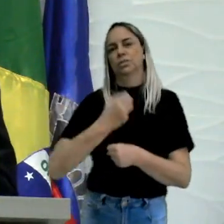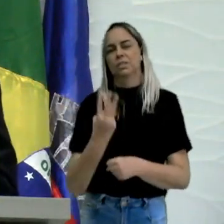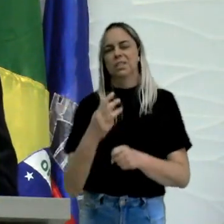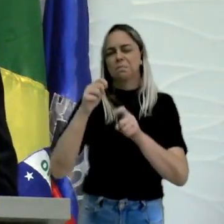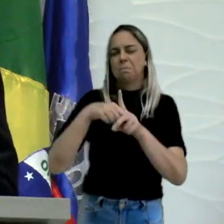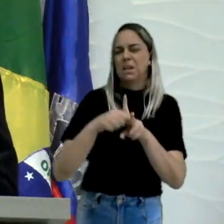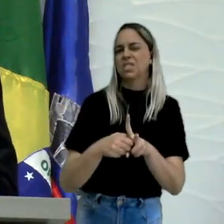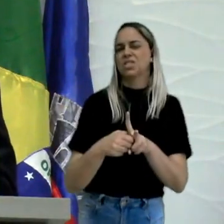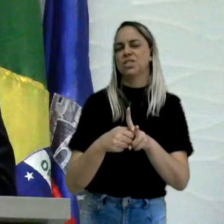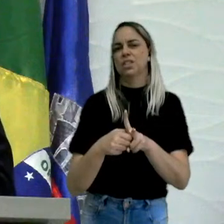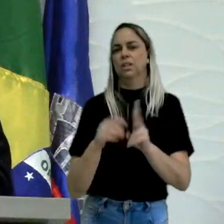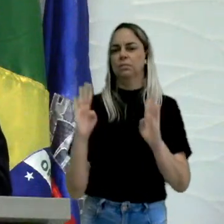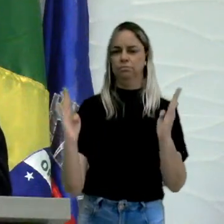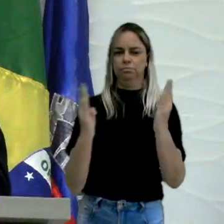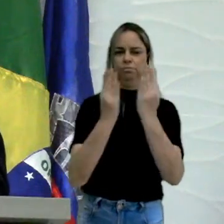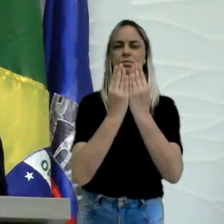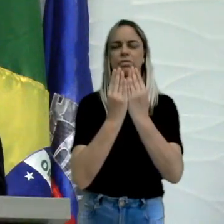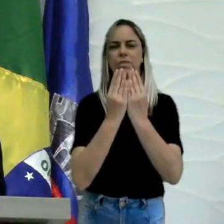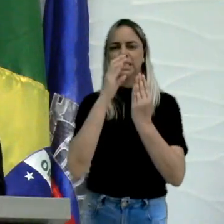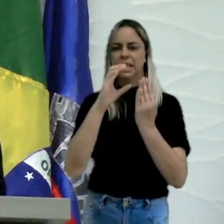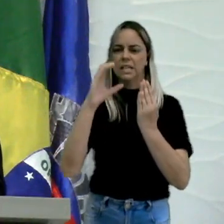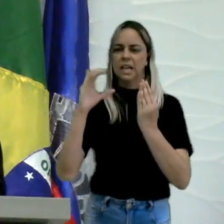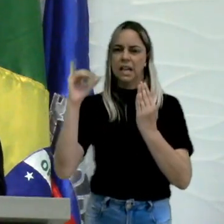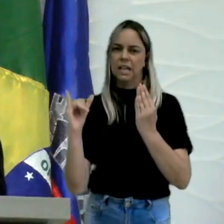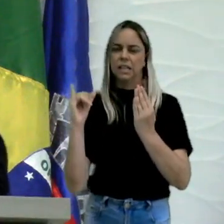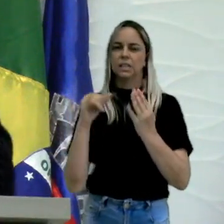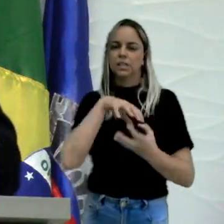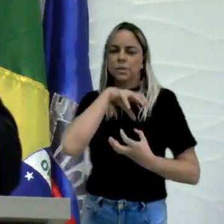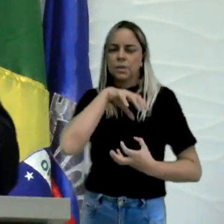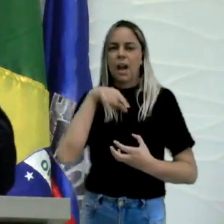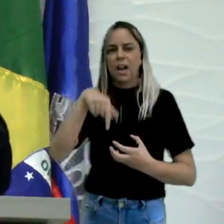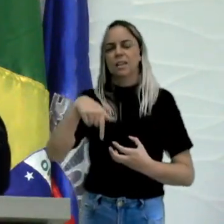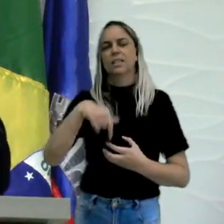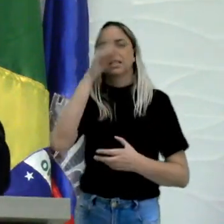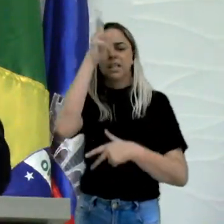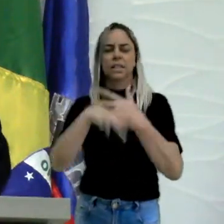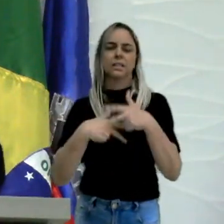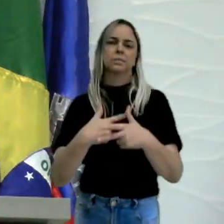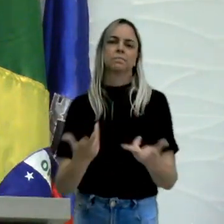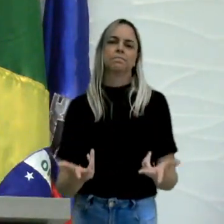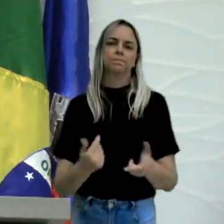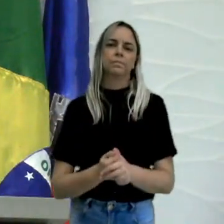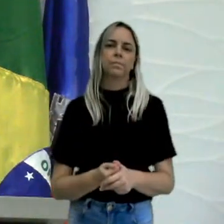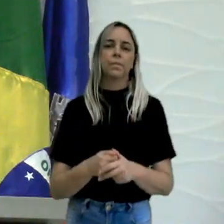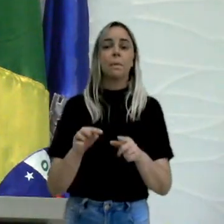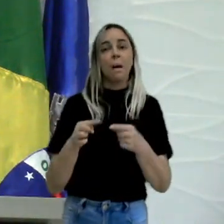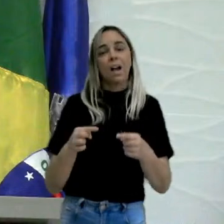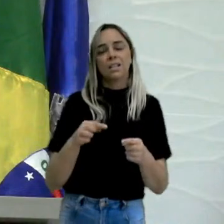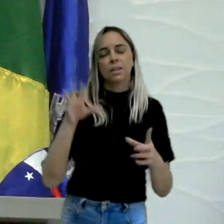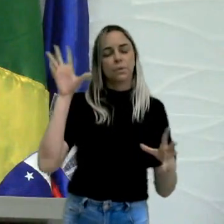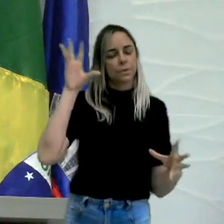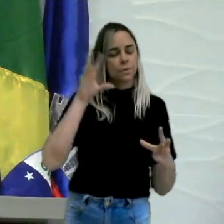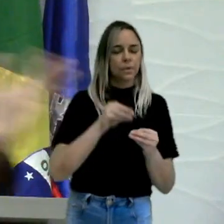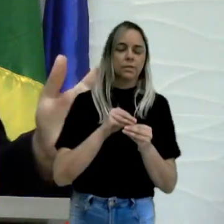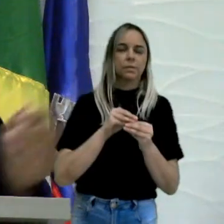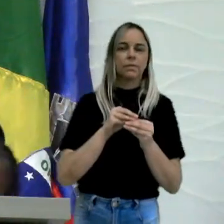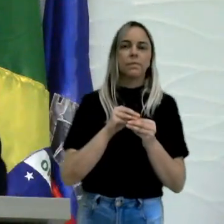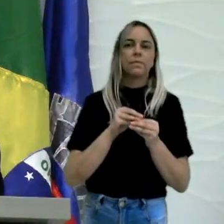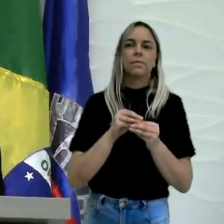3 anos e 3 meses fechado o CCI do nosso município. E para finalizar,